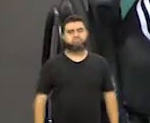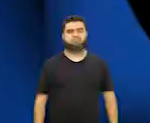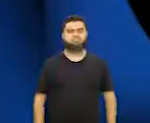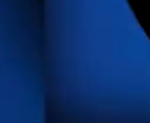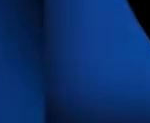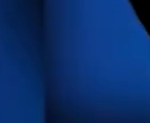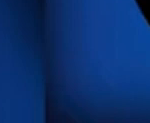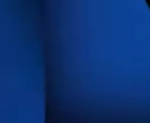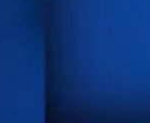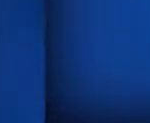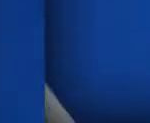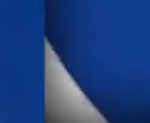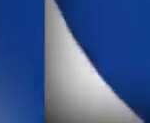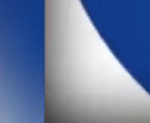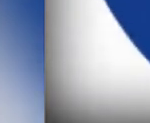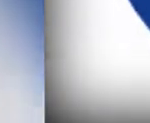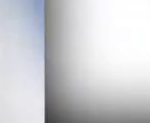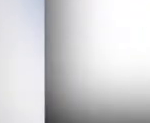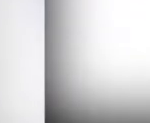essa.